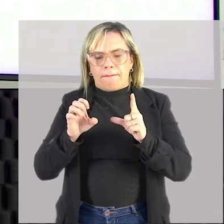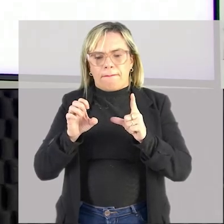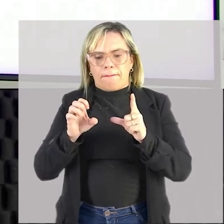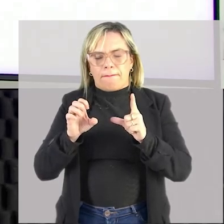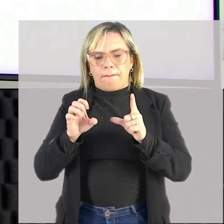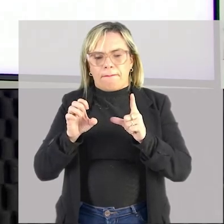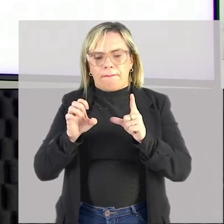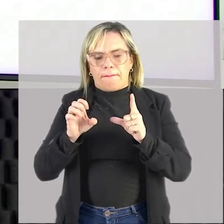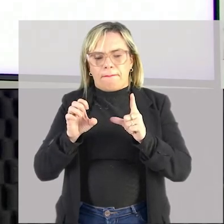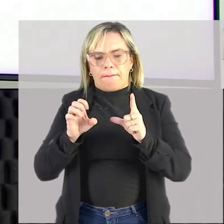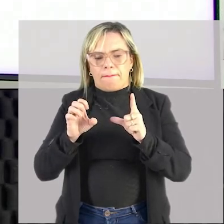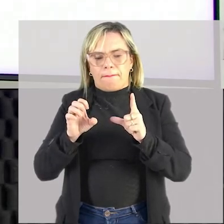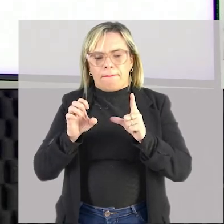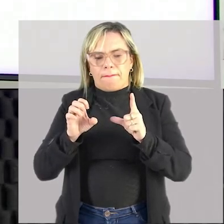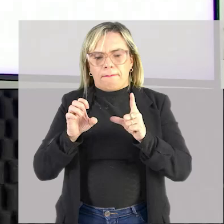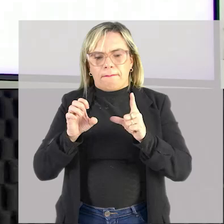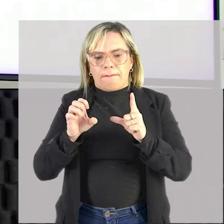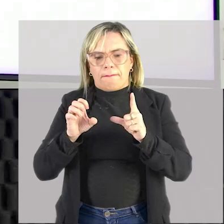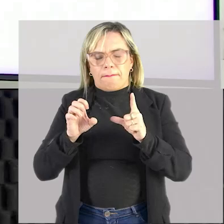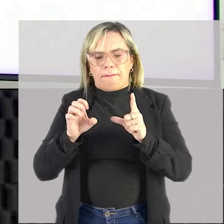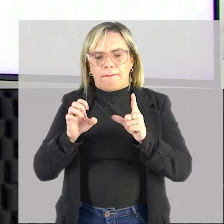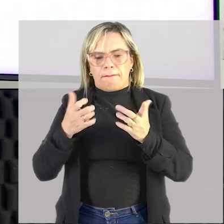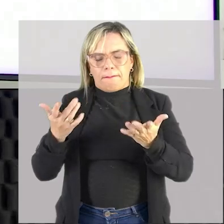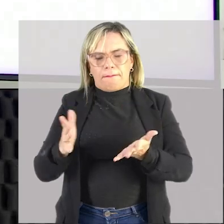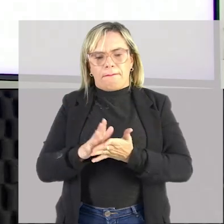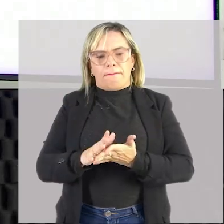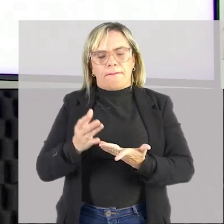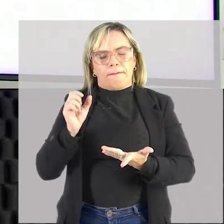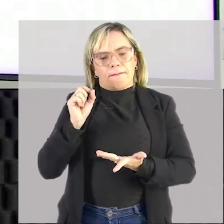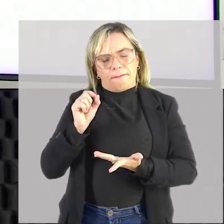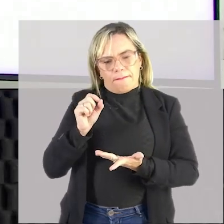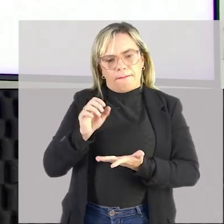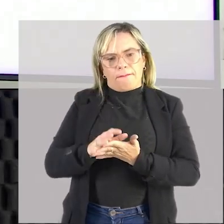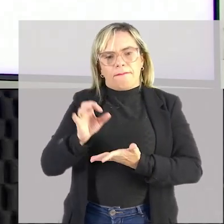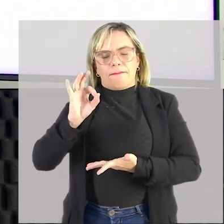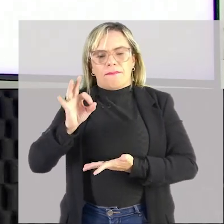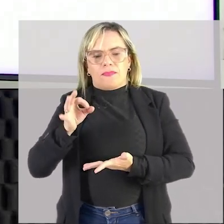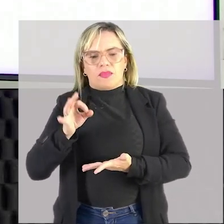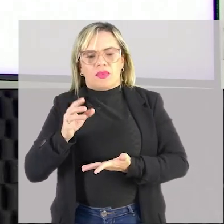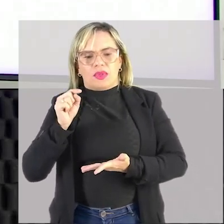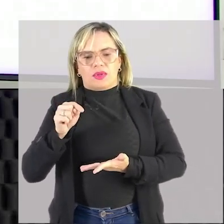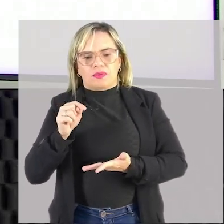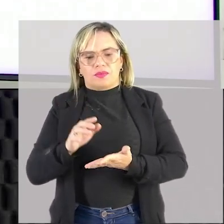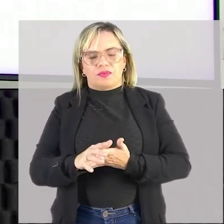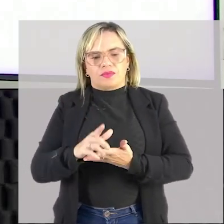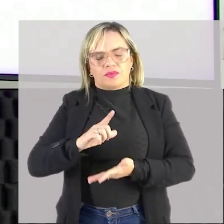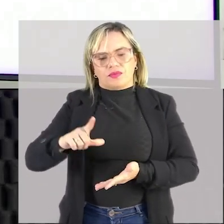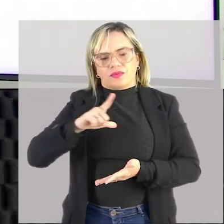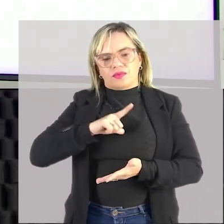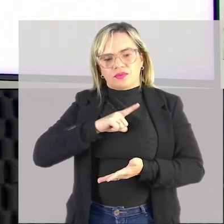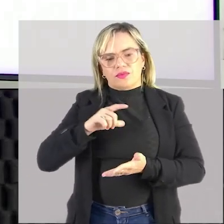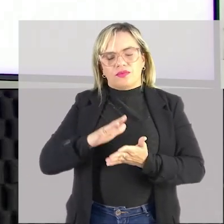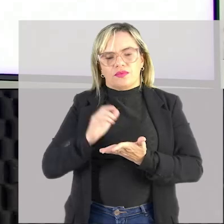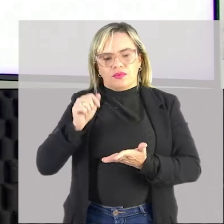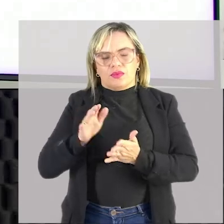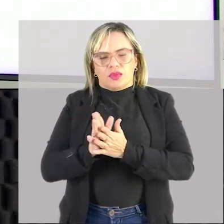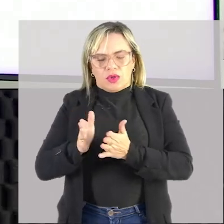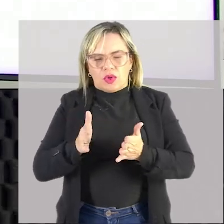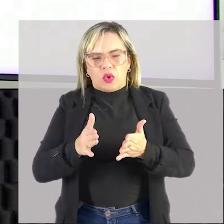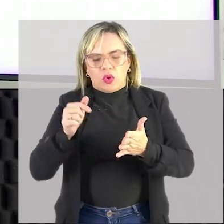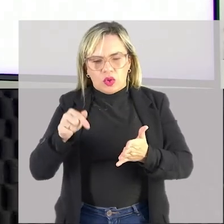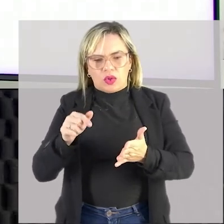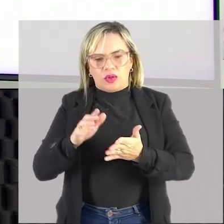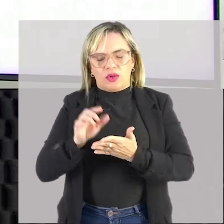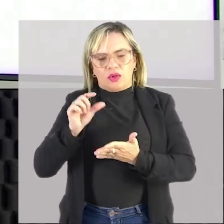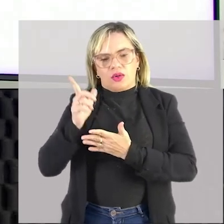expulsão dessa ordem religiosa, gente. Então, olha só, aqui sim a gente encontra o norte, um sentido, de fato,